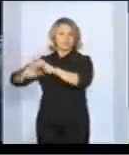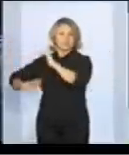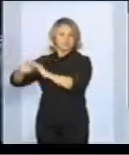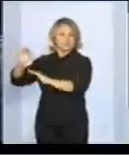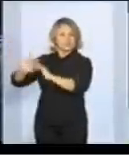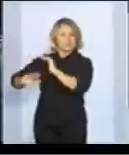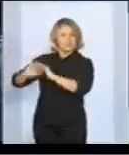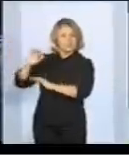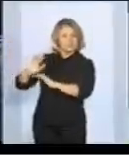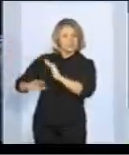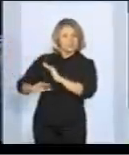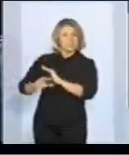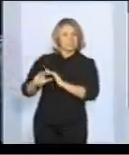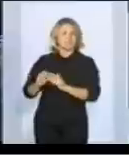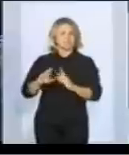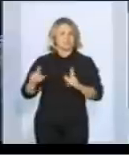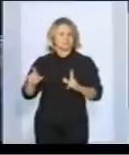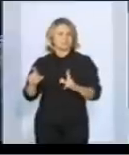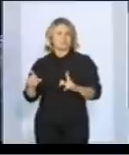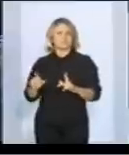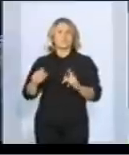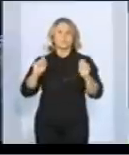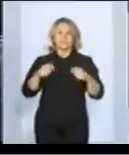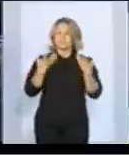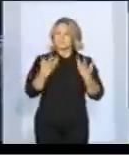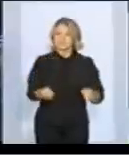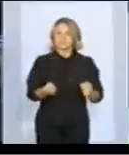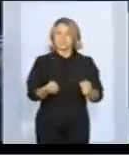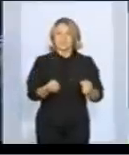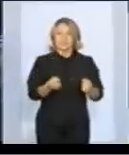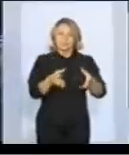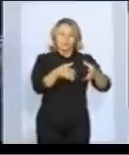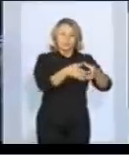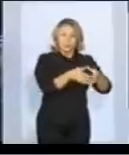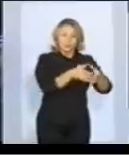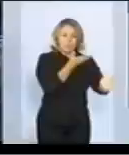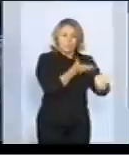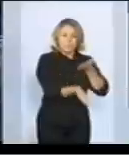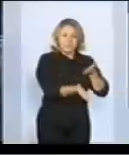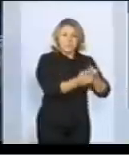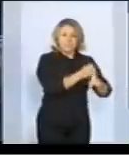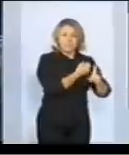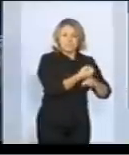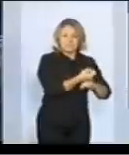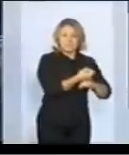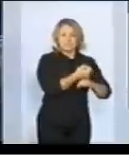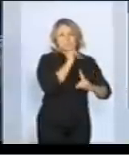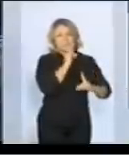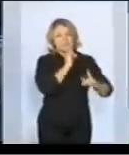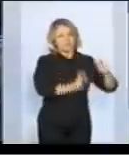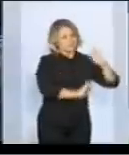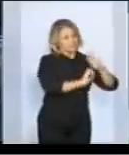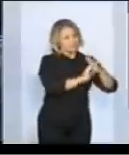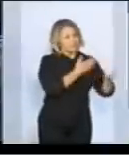Caldo-Hicks, eu até poderia aceitar que uma parte perdesse da sociedade, as empresas, por exemplo, perdessem, se eu